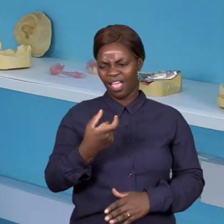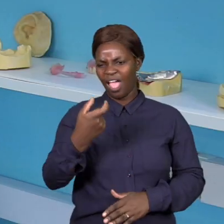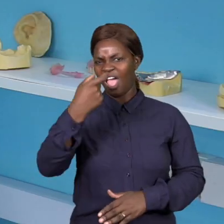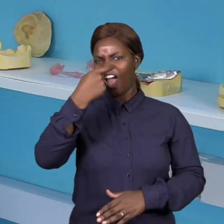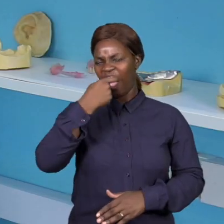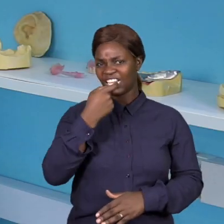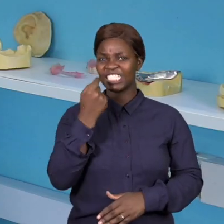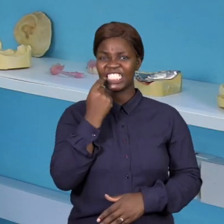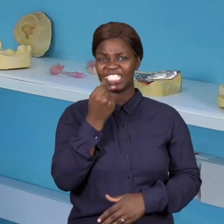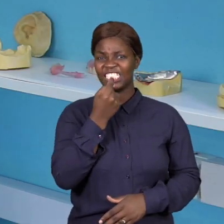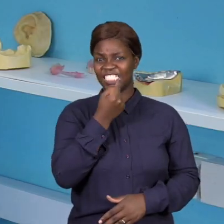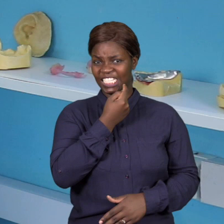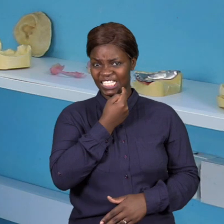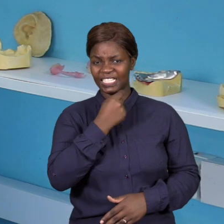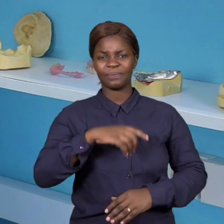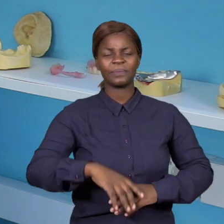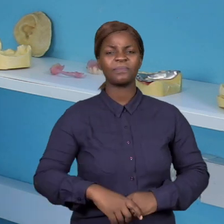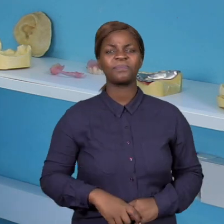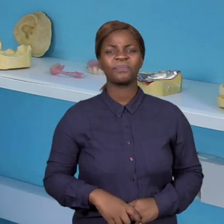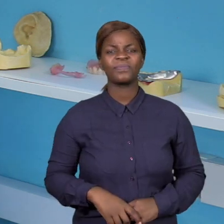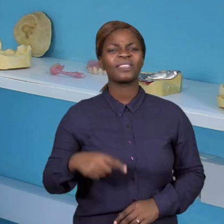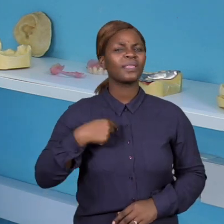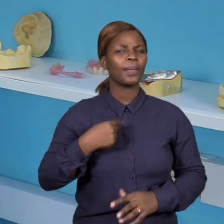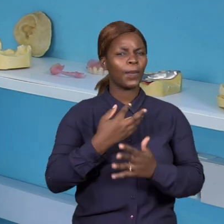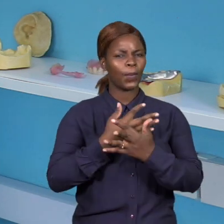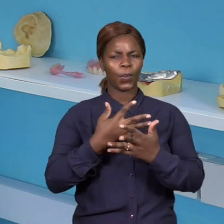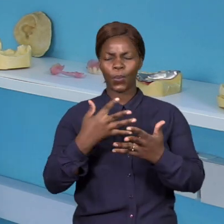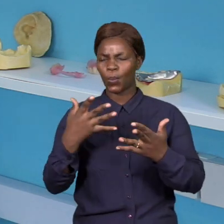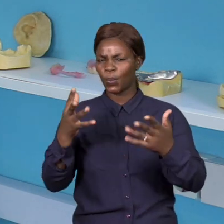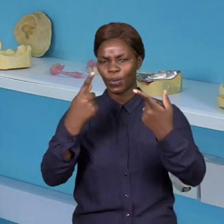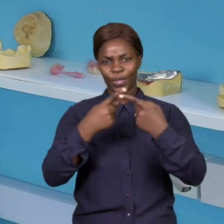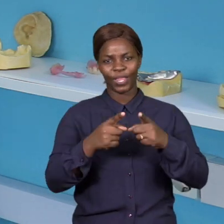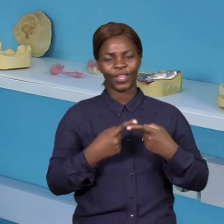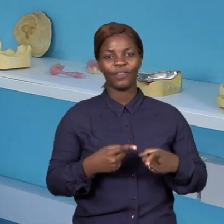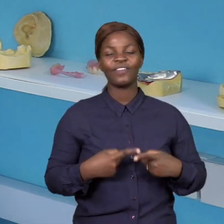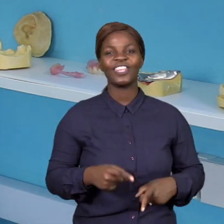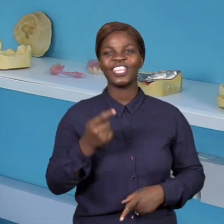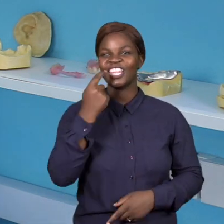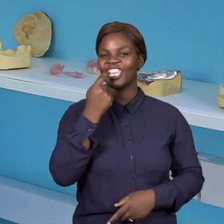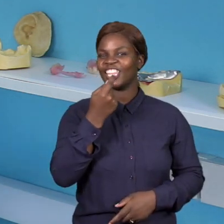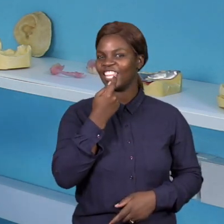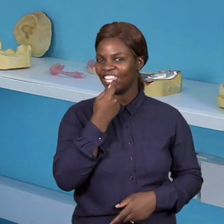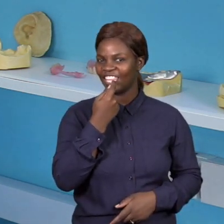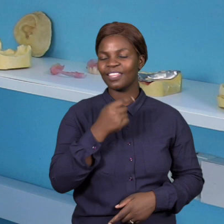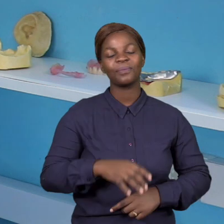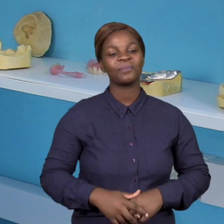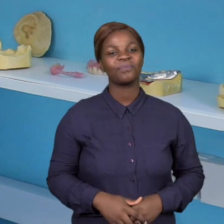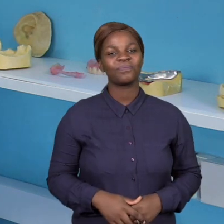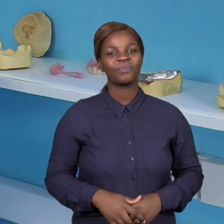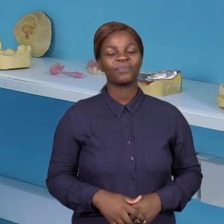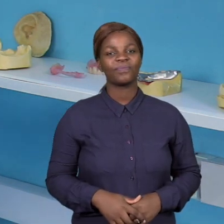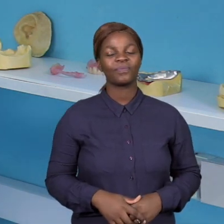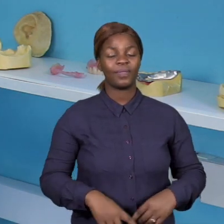temos uma gama de próteses, né, que são confeccionadas. Dentro destas temos a clássica, que seria a